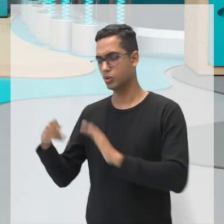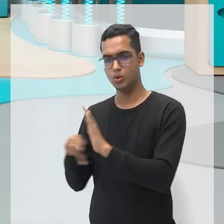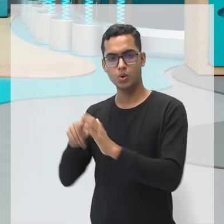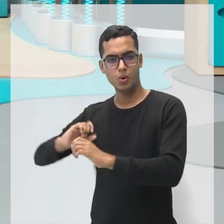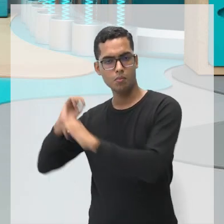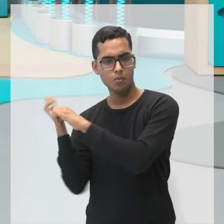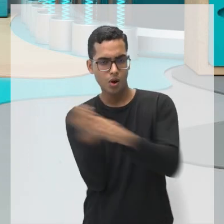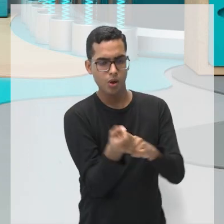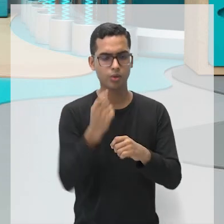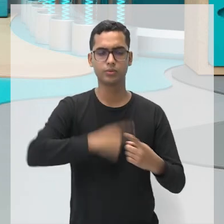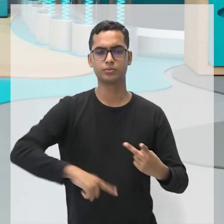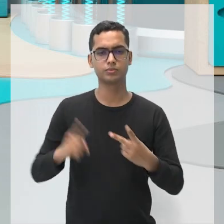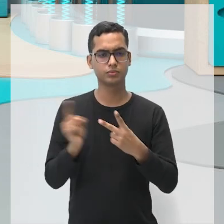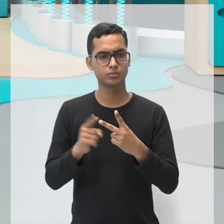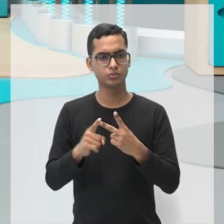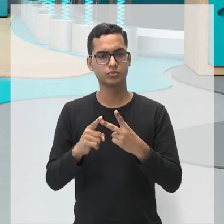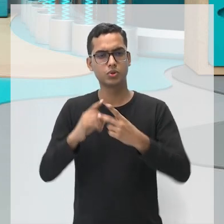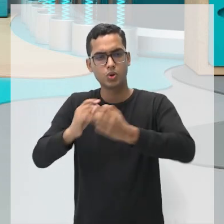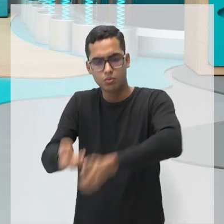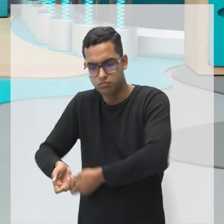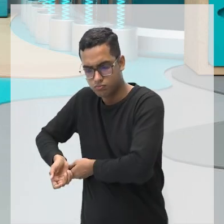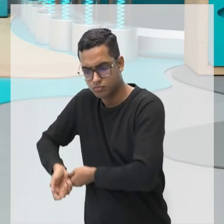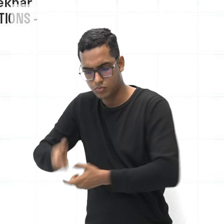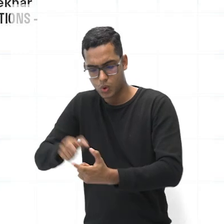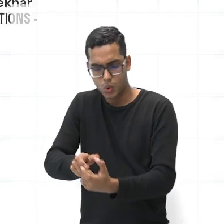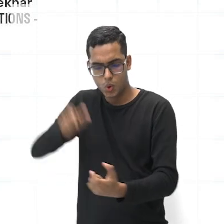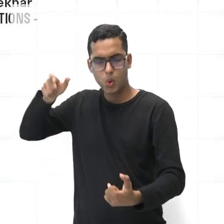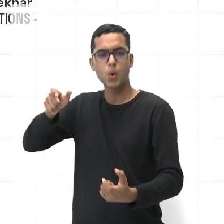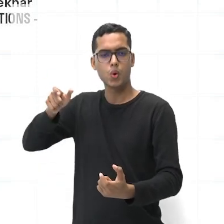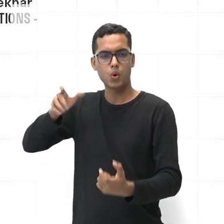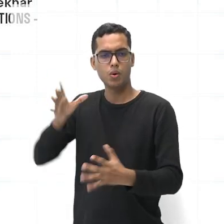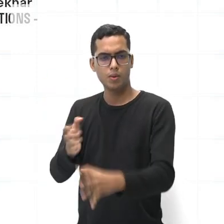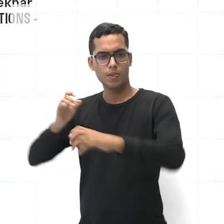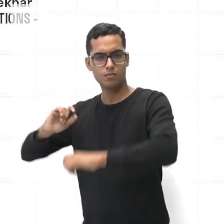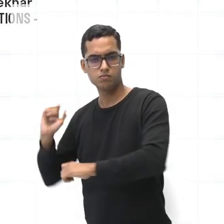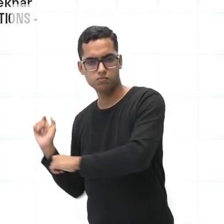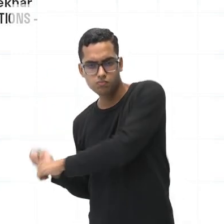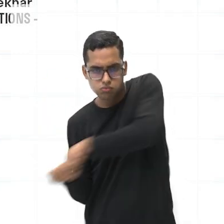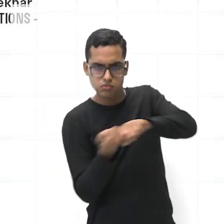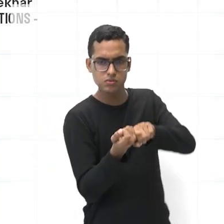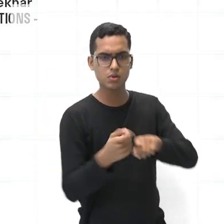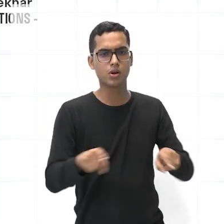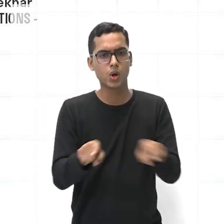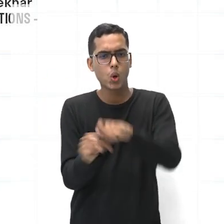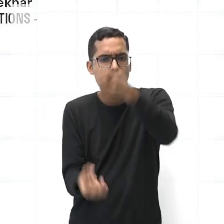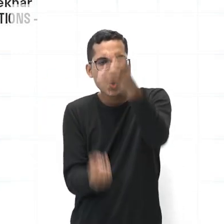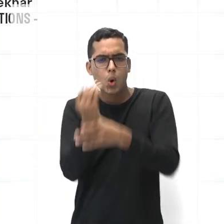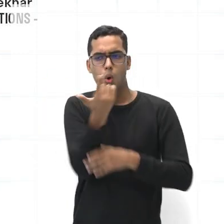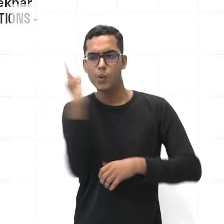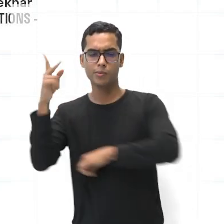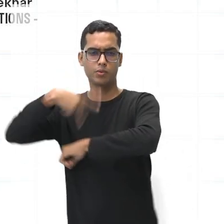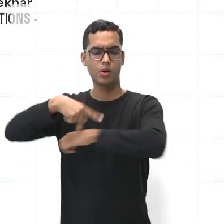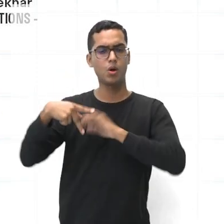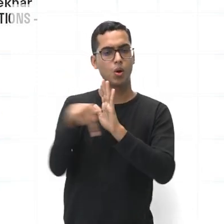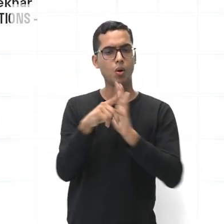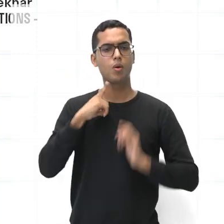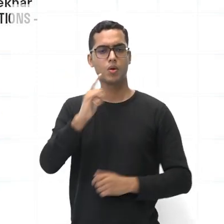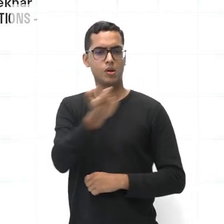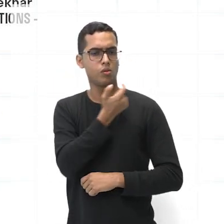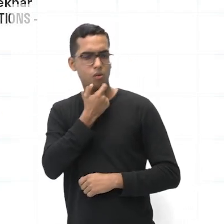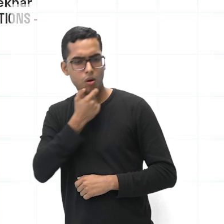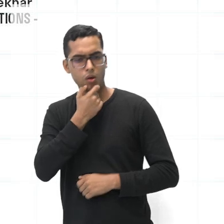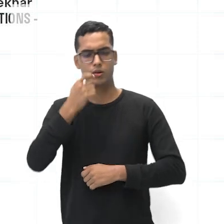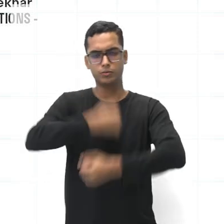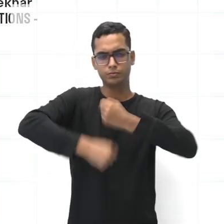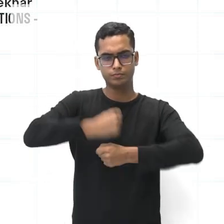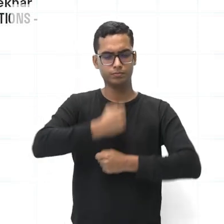o softball, entre outros. Eu falei sobre o cricket, que é um esporte que possui origem na Inglaterra, surgiu